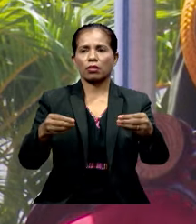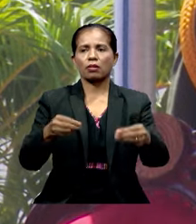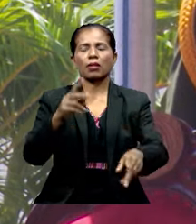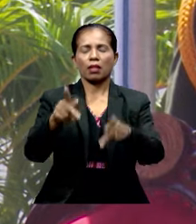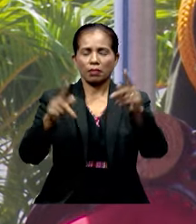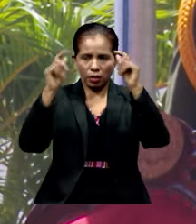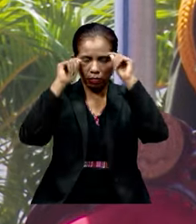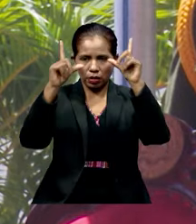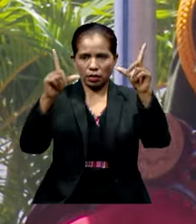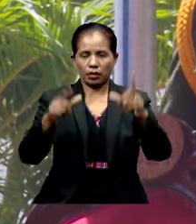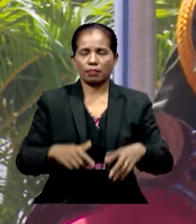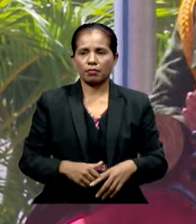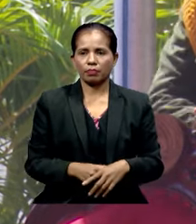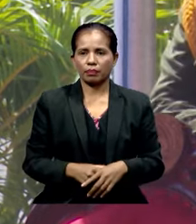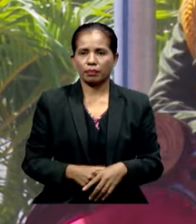Timor.